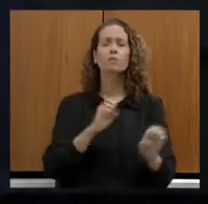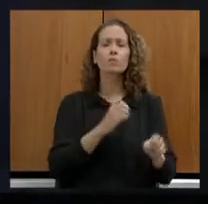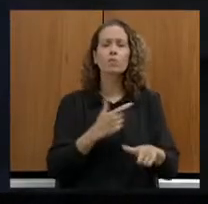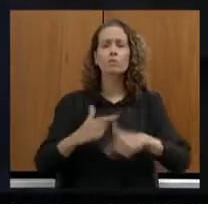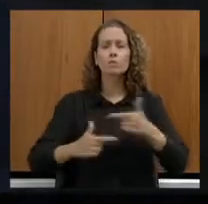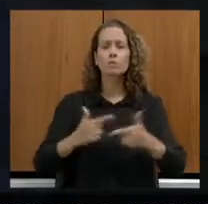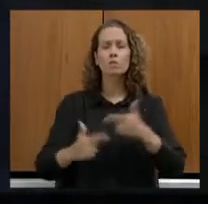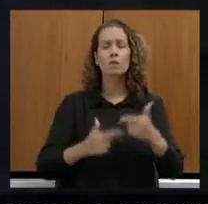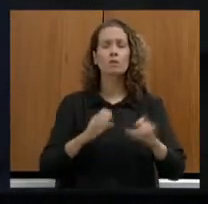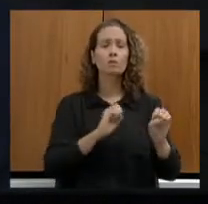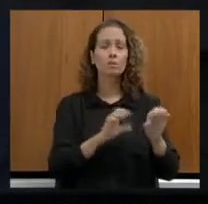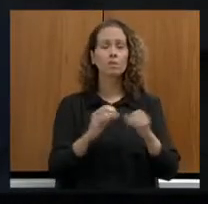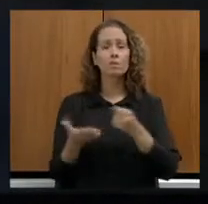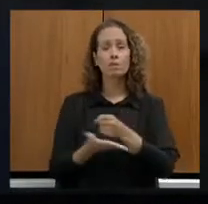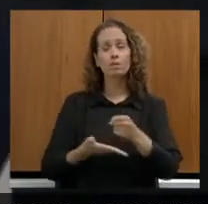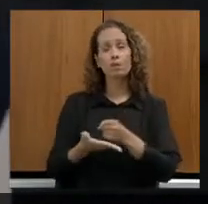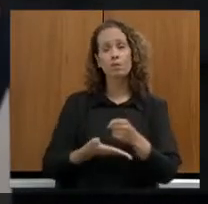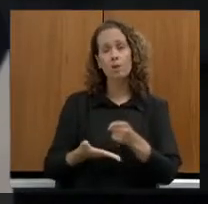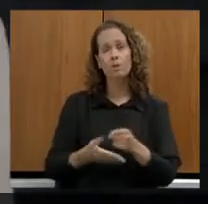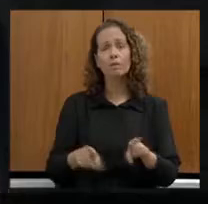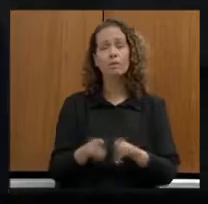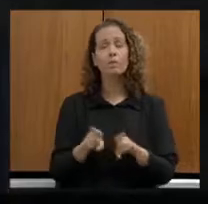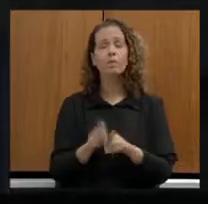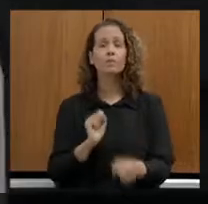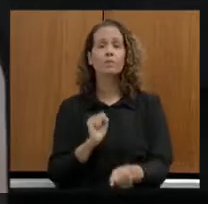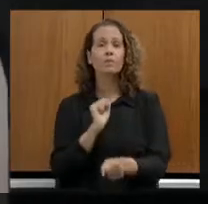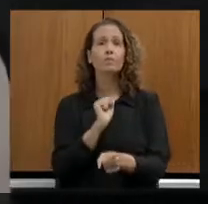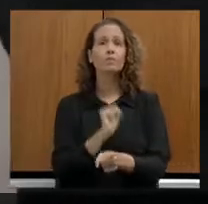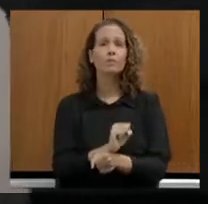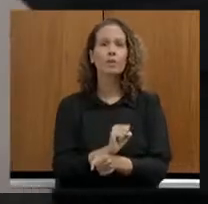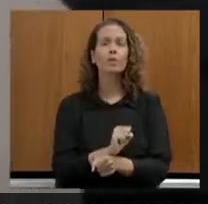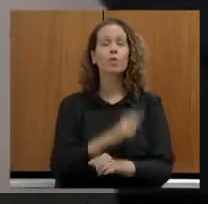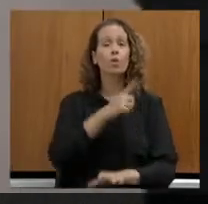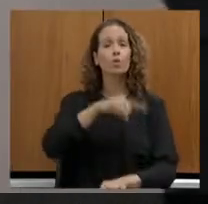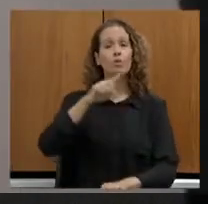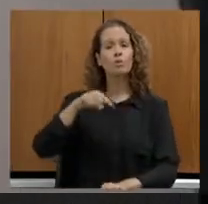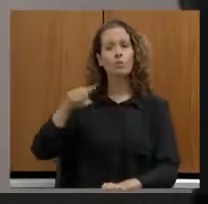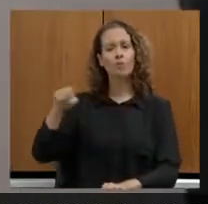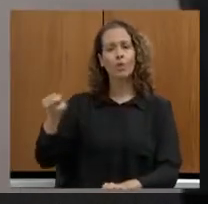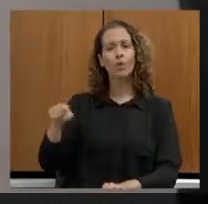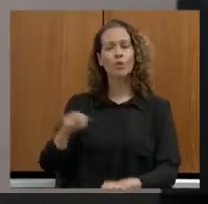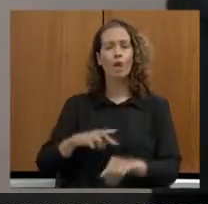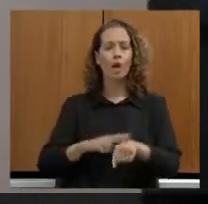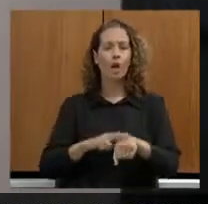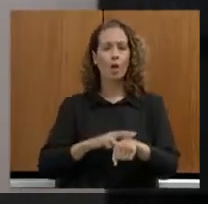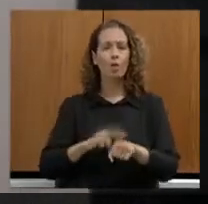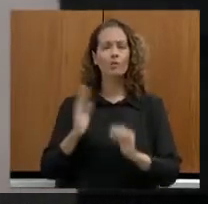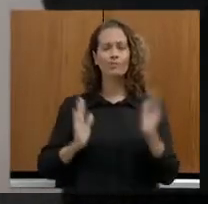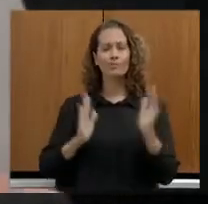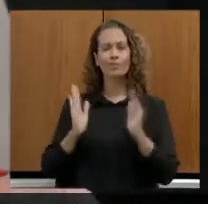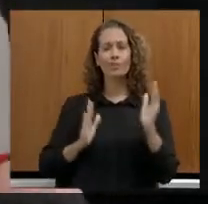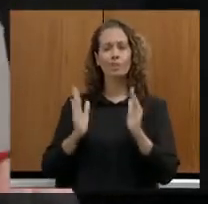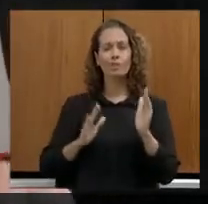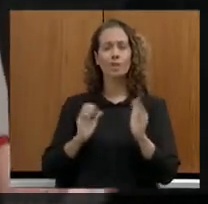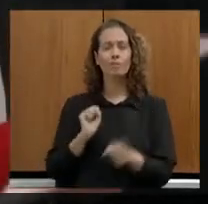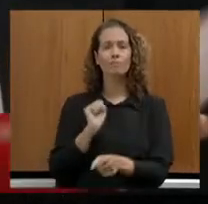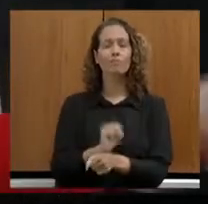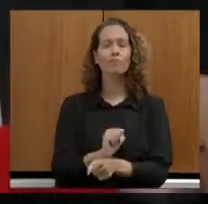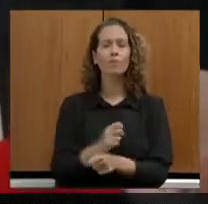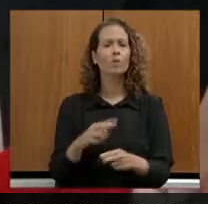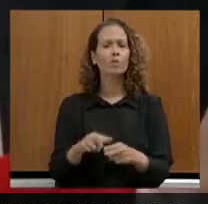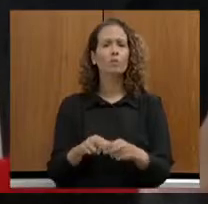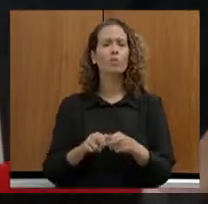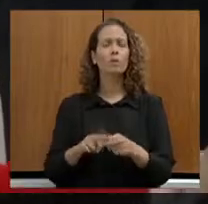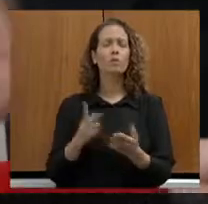básica em razão da suspensão dos trabalhos do período da onda roxa do plano Minas consciente tendo em vista que a suspensão ocorreu